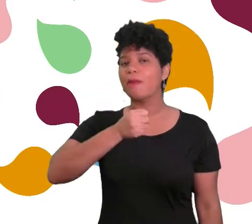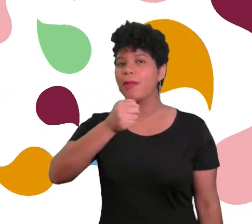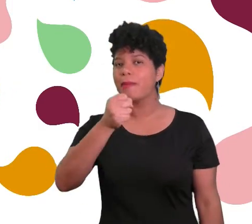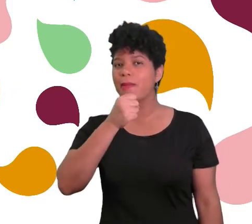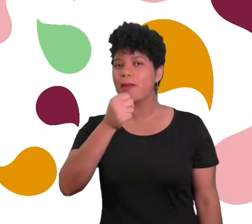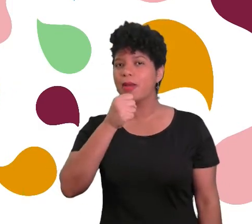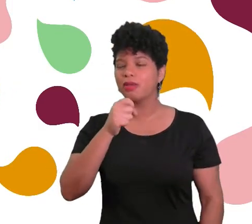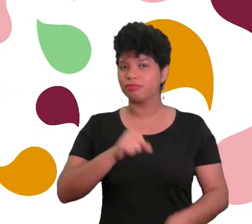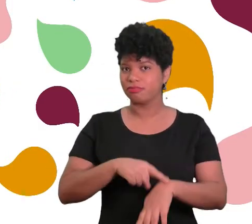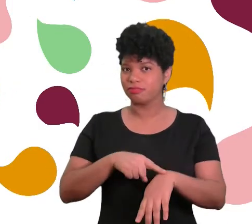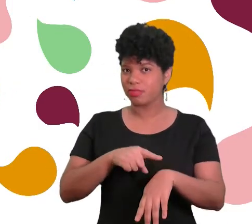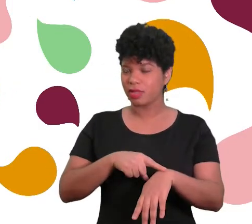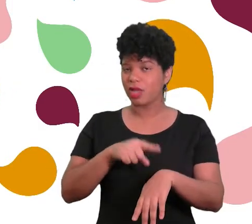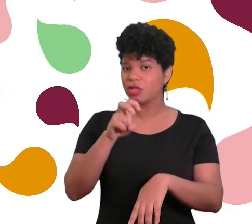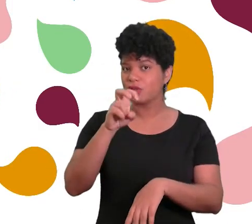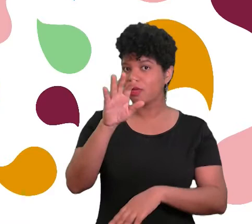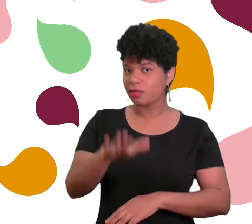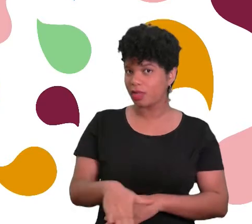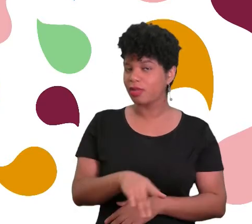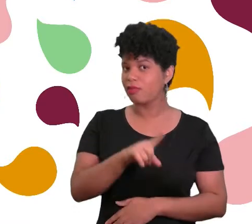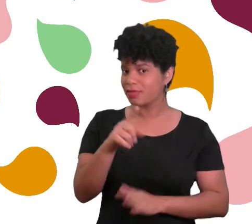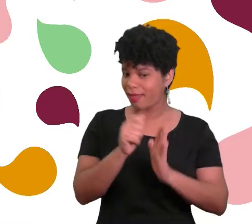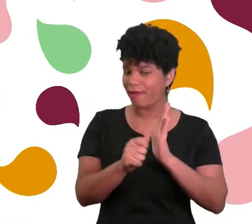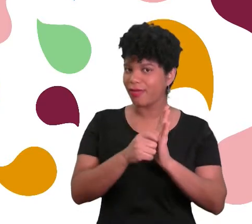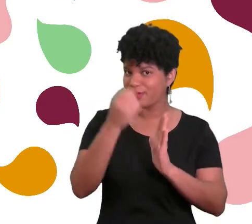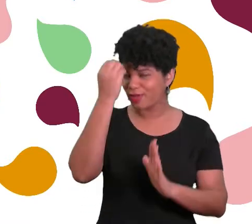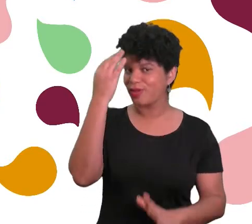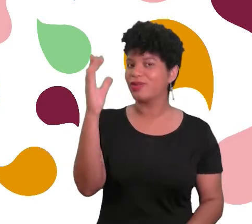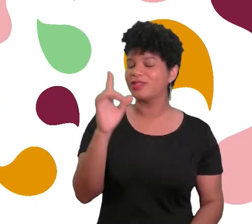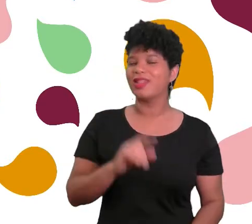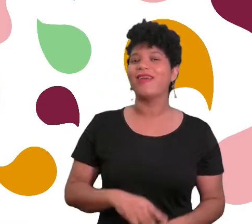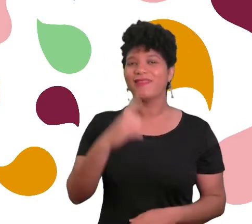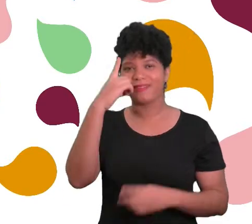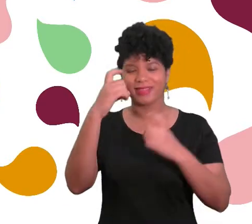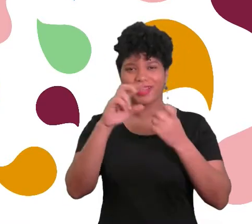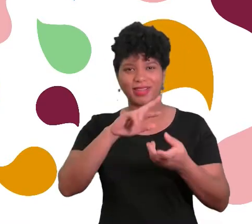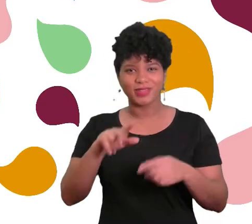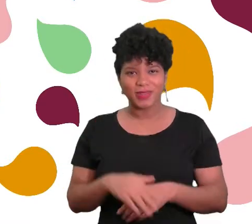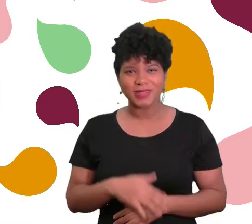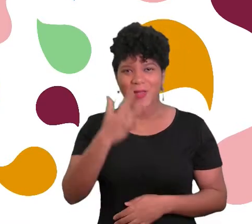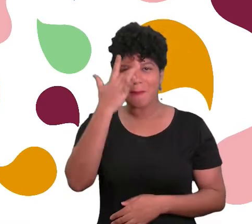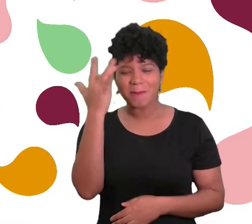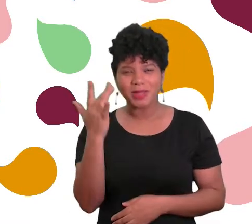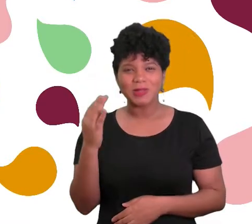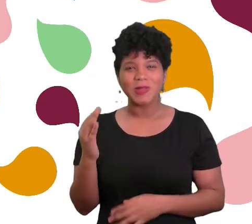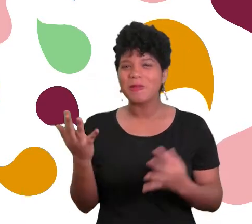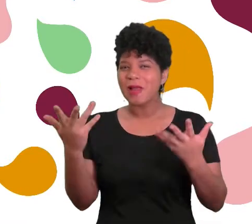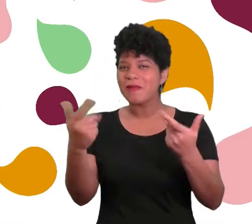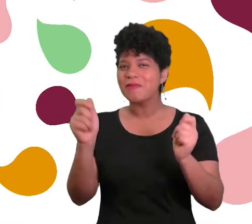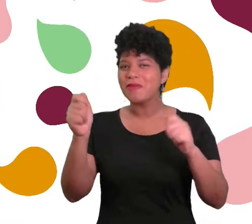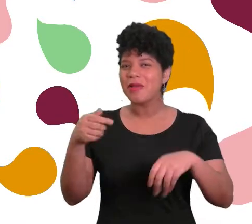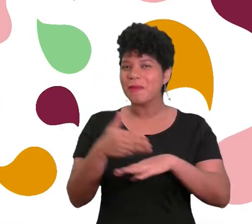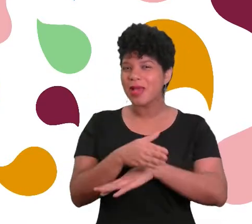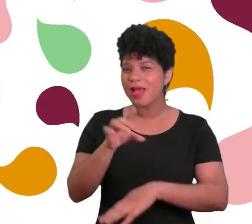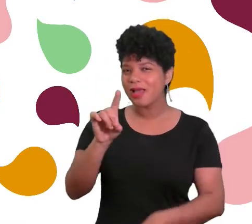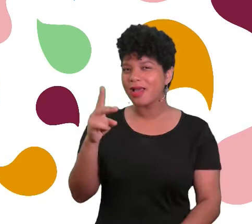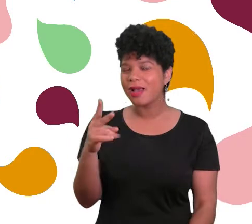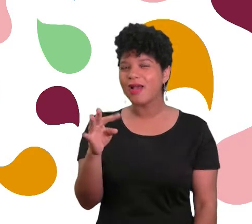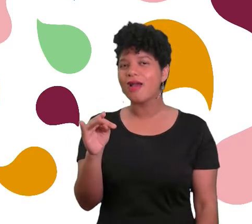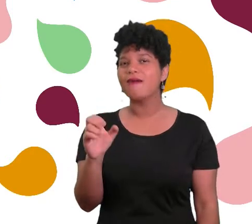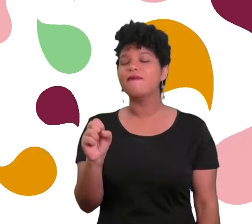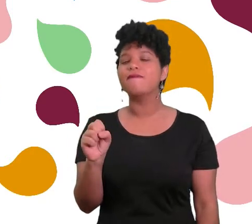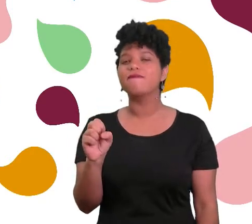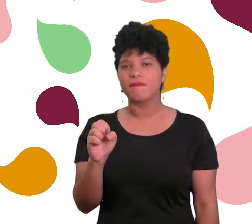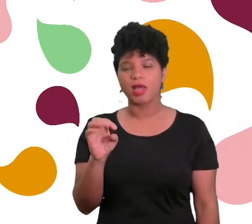às 5 horas da tarde, então já anota aí, tem muita coisa boa, muita ideia para trocar, muita gente bacana aqui no DH Fest. A gente vai